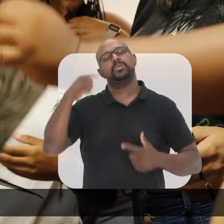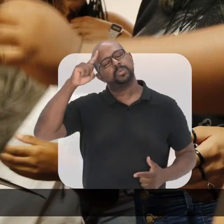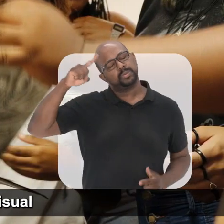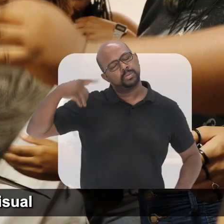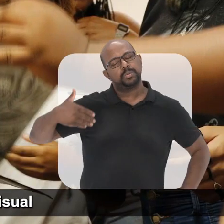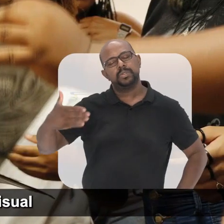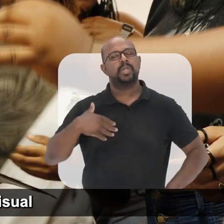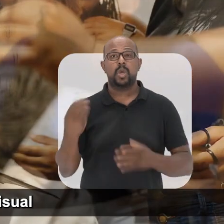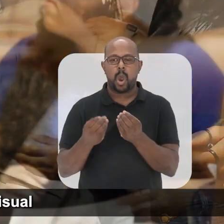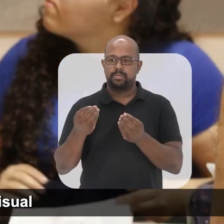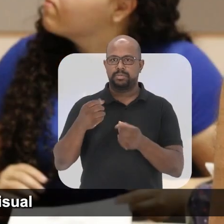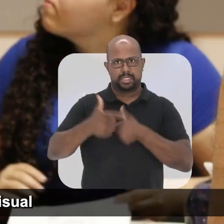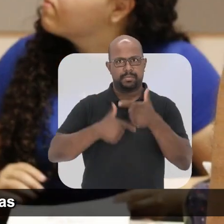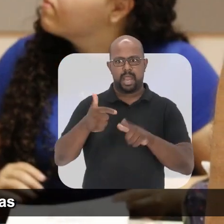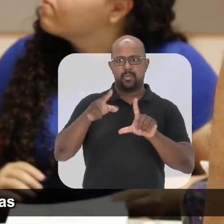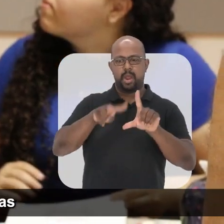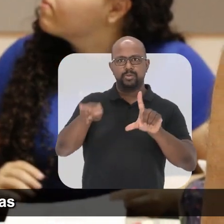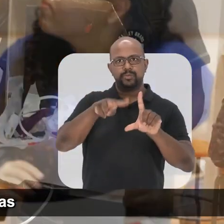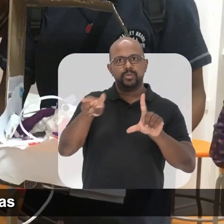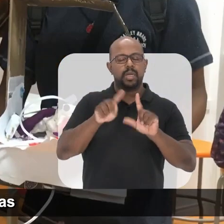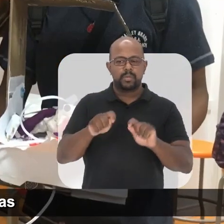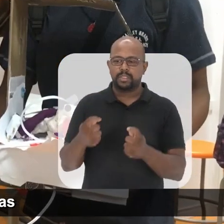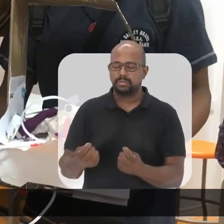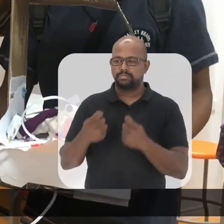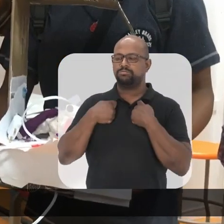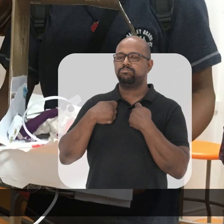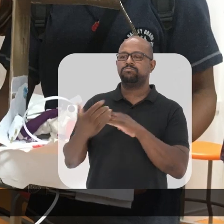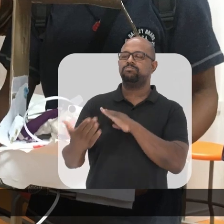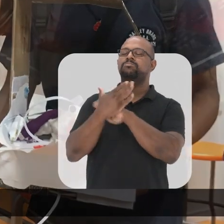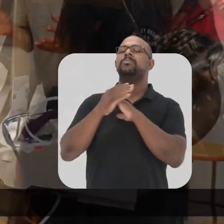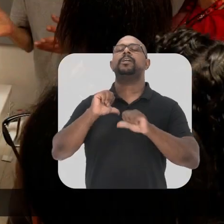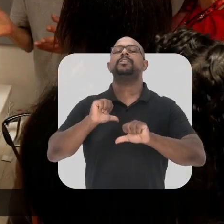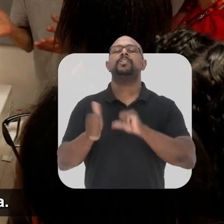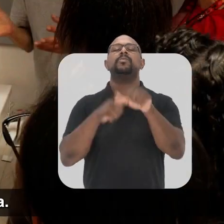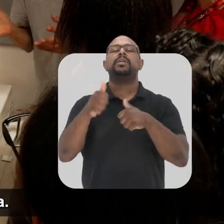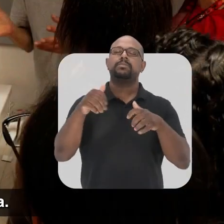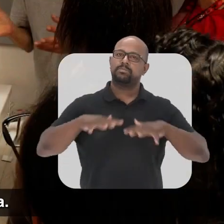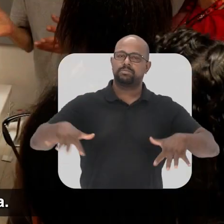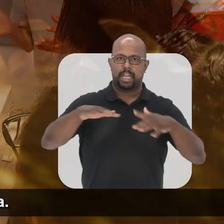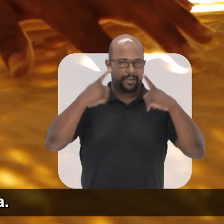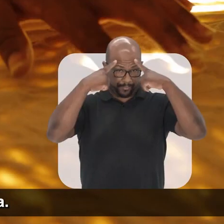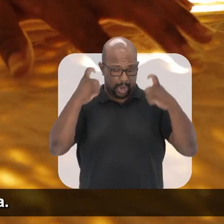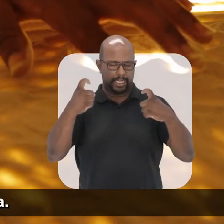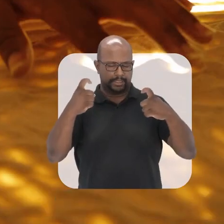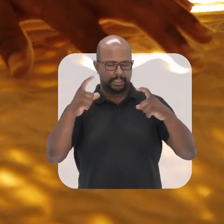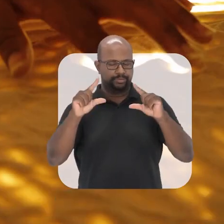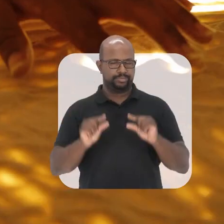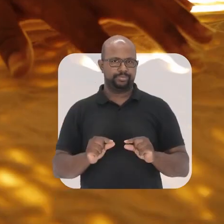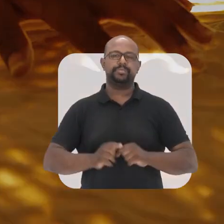cotidiano e como a produção audiovisual pode fornecer ferramentas que contribuam para a transformação de cenários de violência.